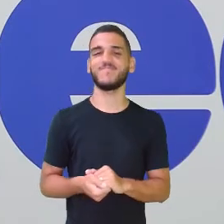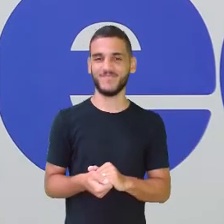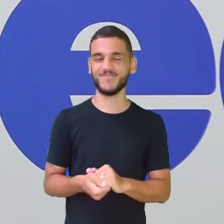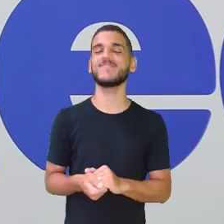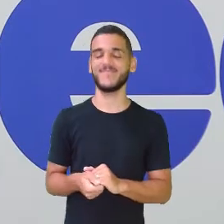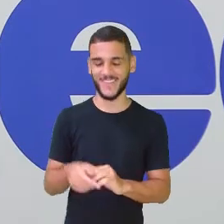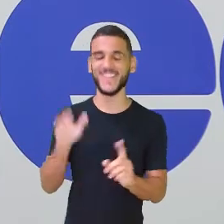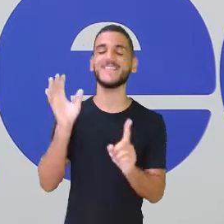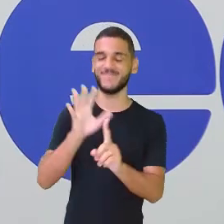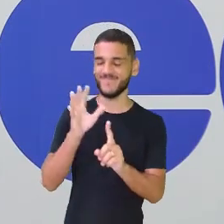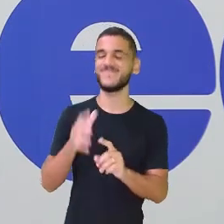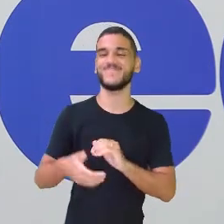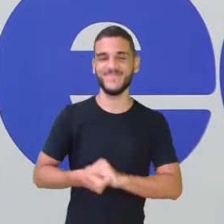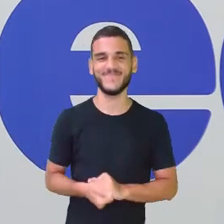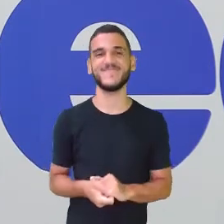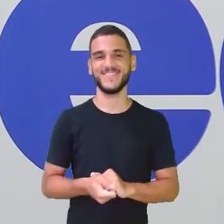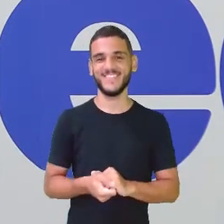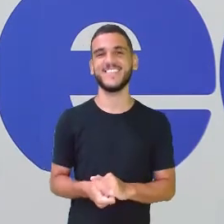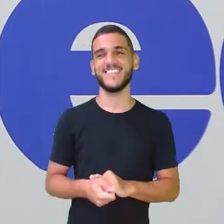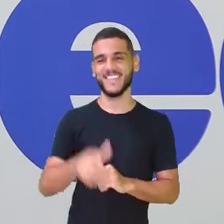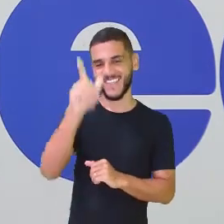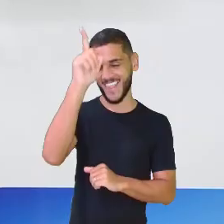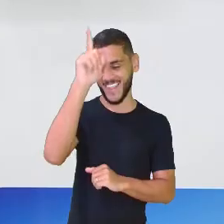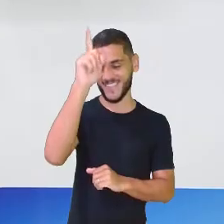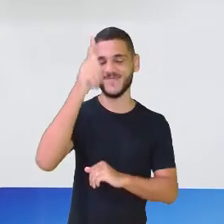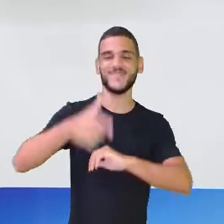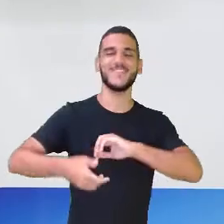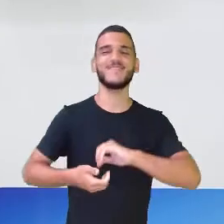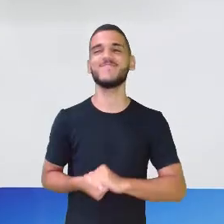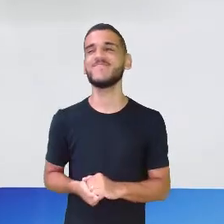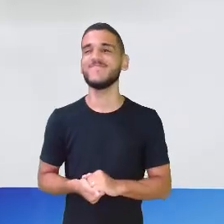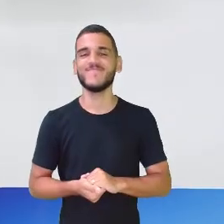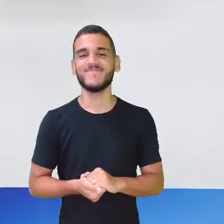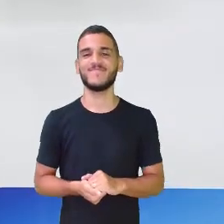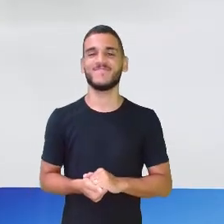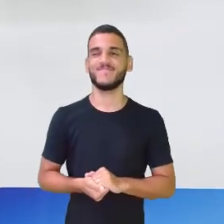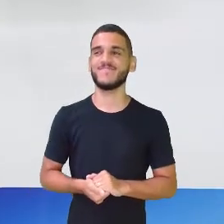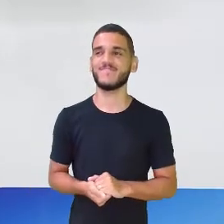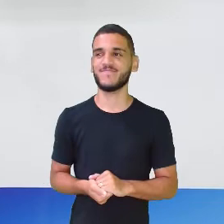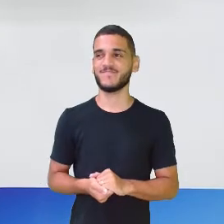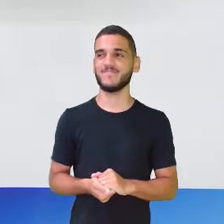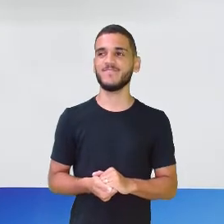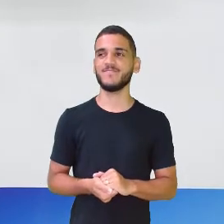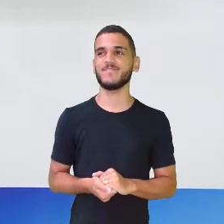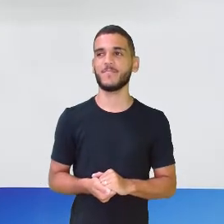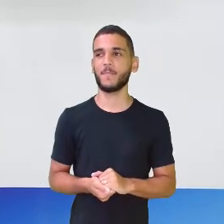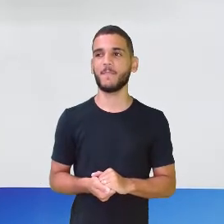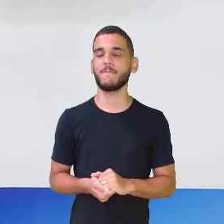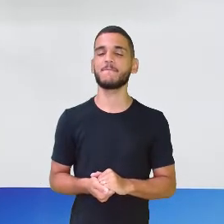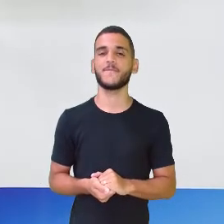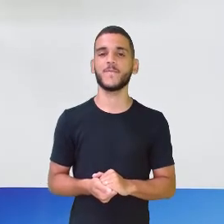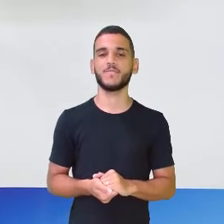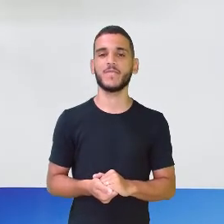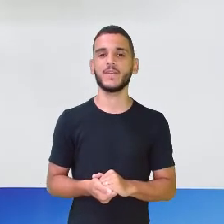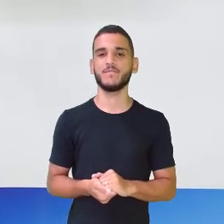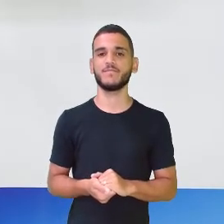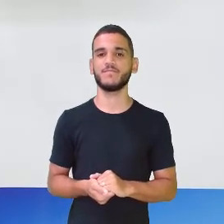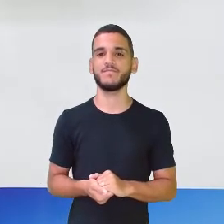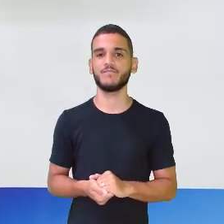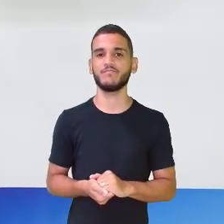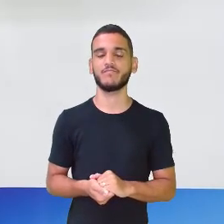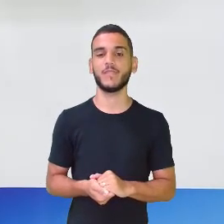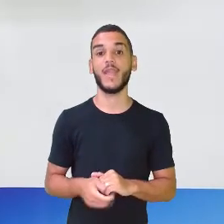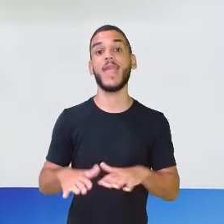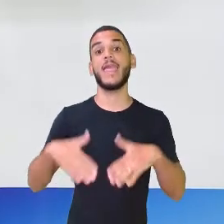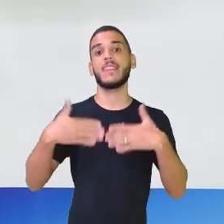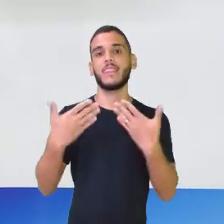futebol, não é isso, Clisman? Olha aí. Que maravilha. Então, só lembrando os nossos estudantes que hoje a gente vai